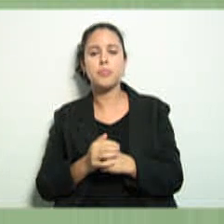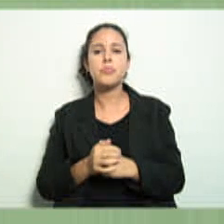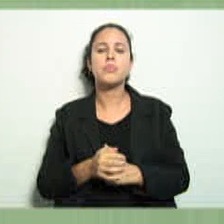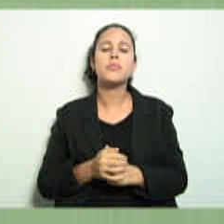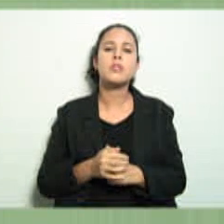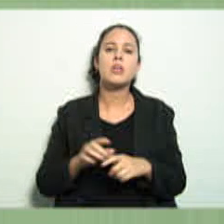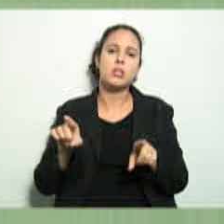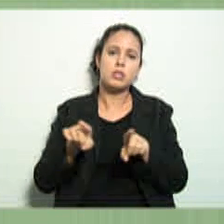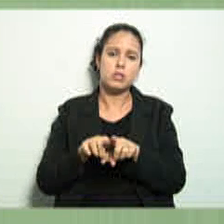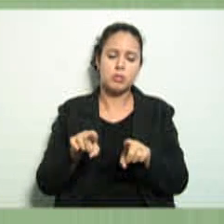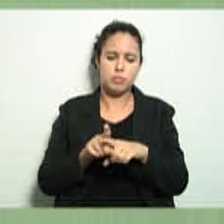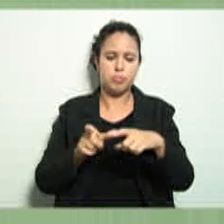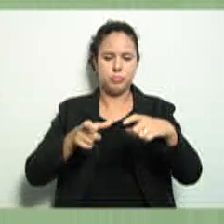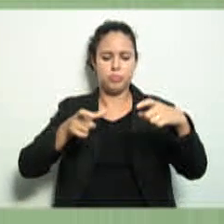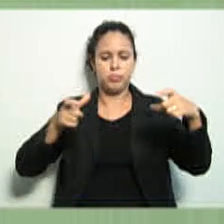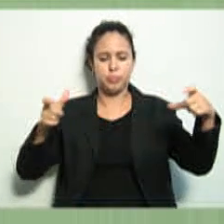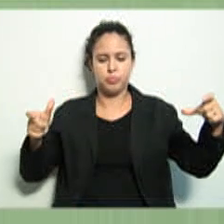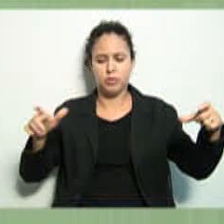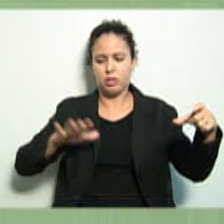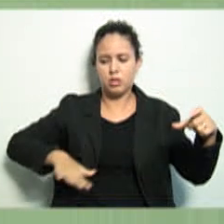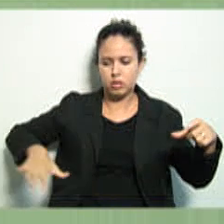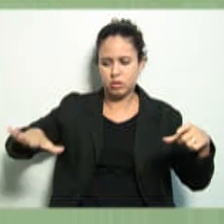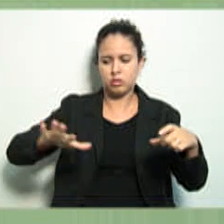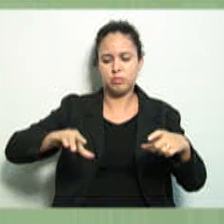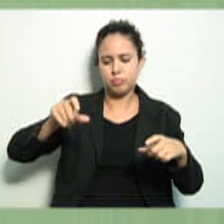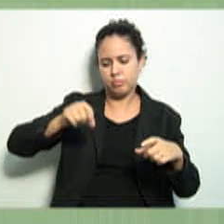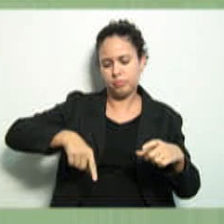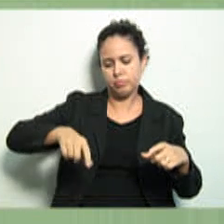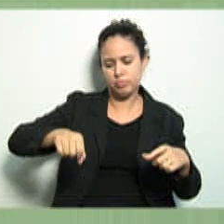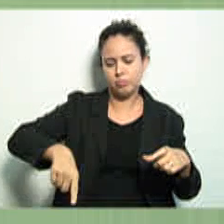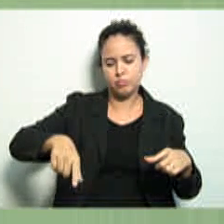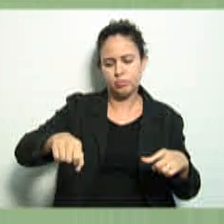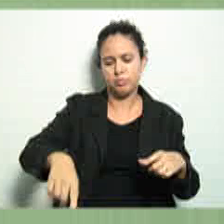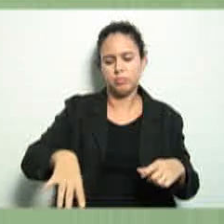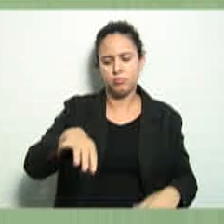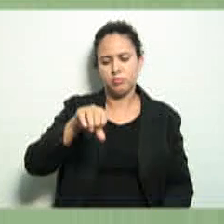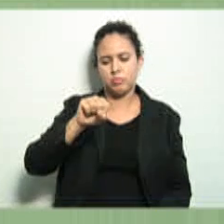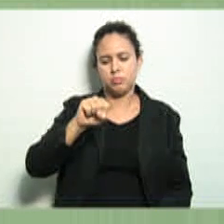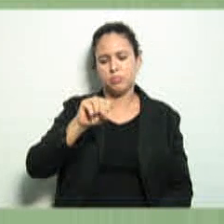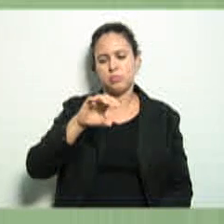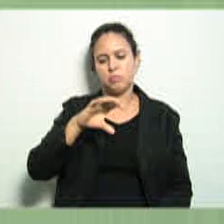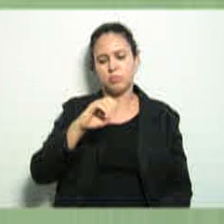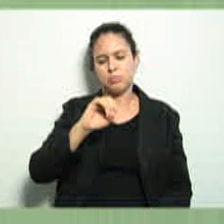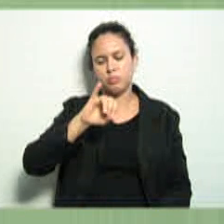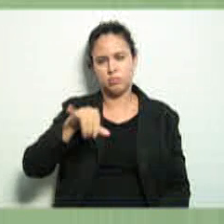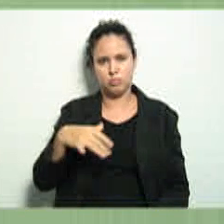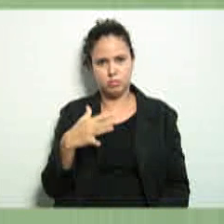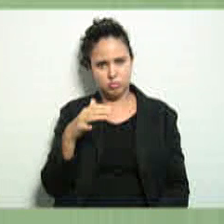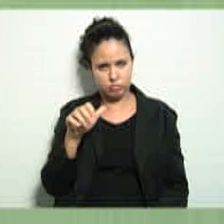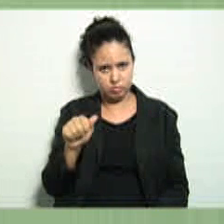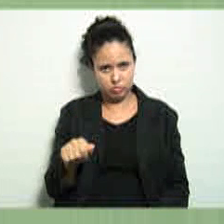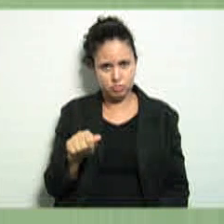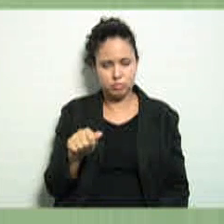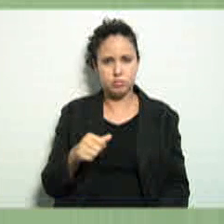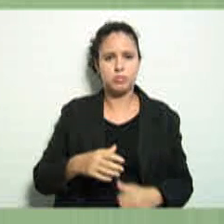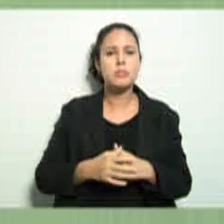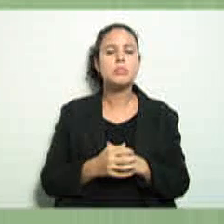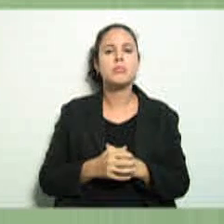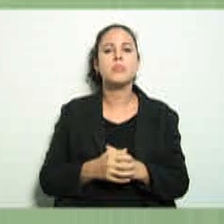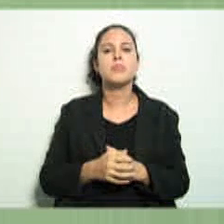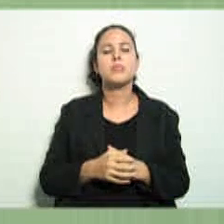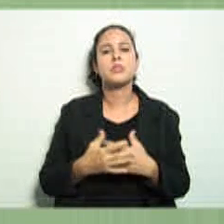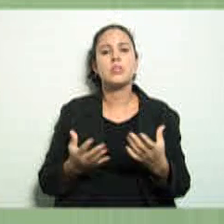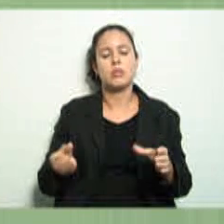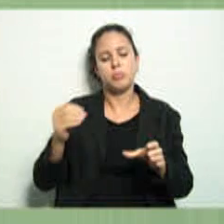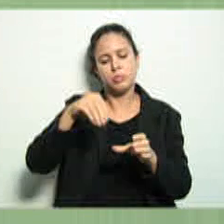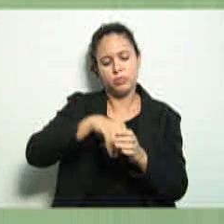destinada à plantação de soja. Então, quando ele fala de produção doméstica, ele está dizendo produção para ser consumida